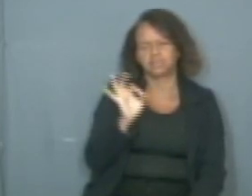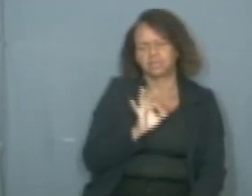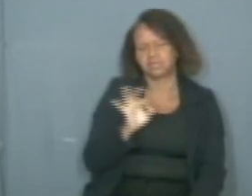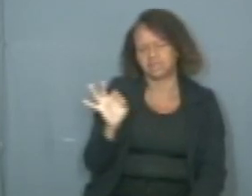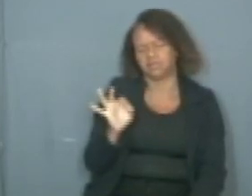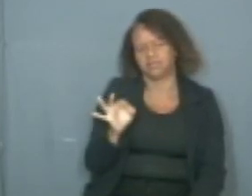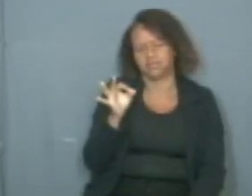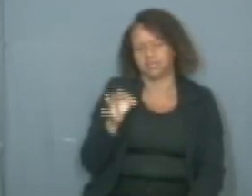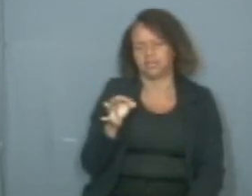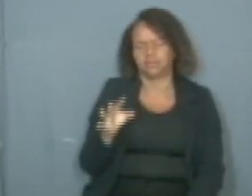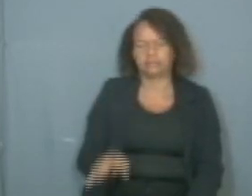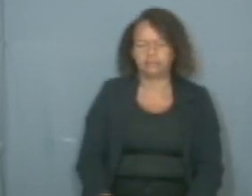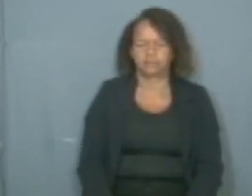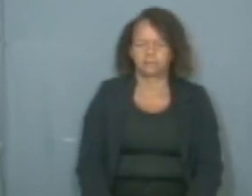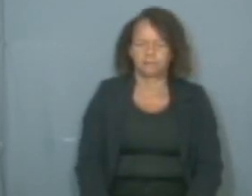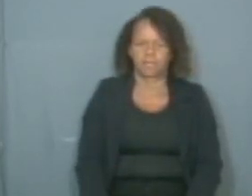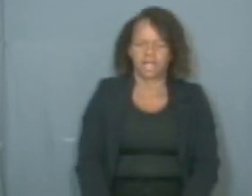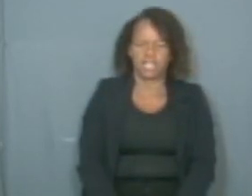fazer.